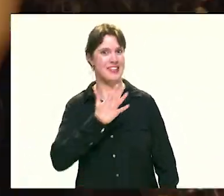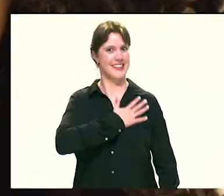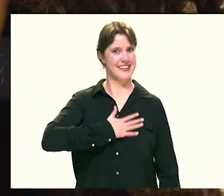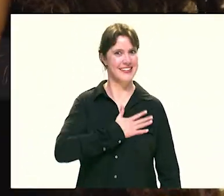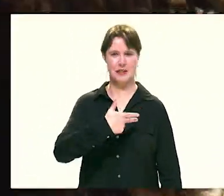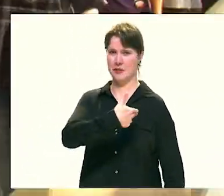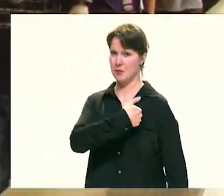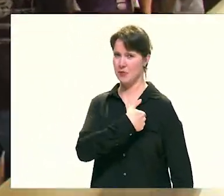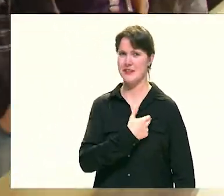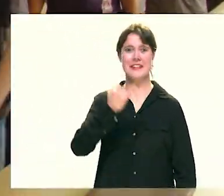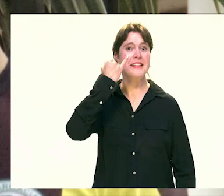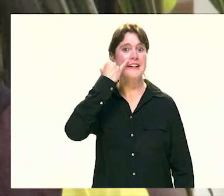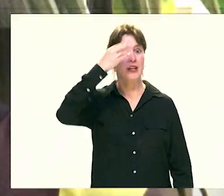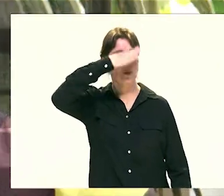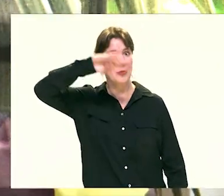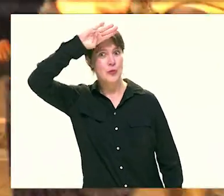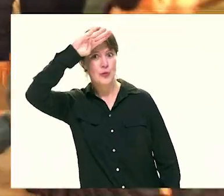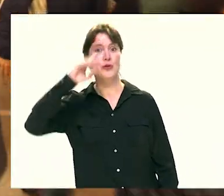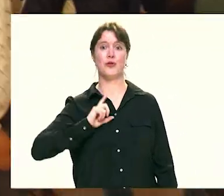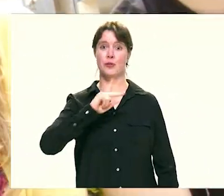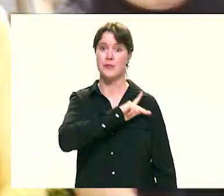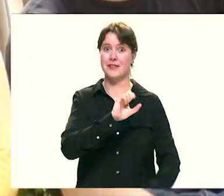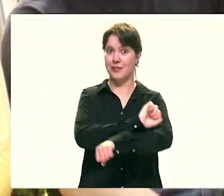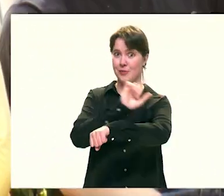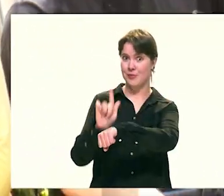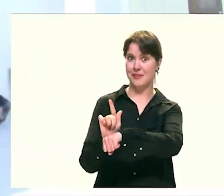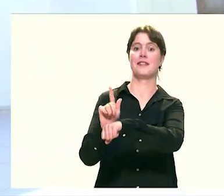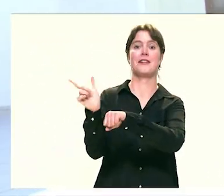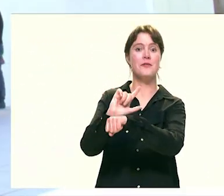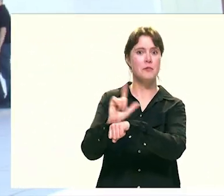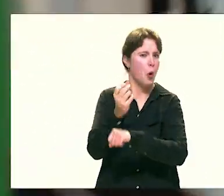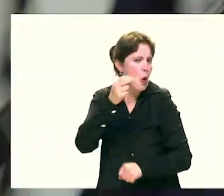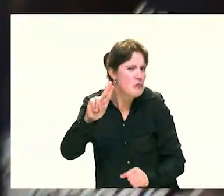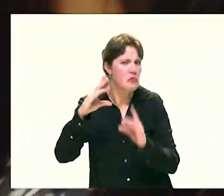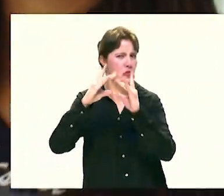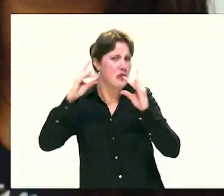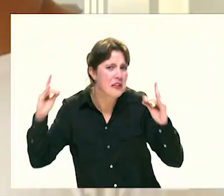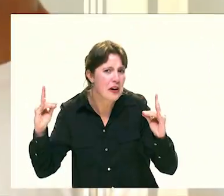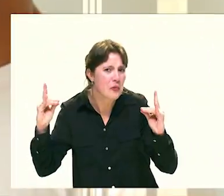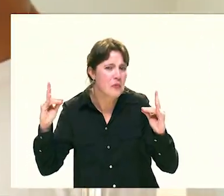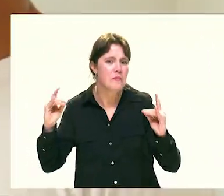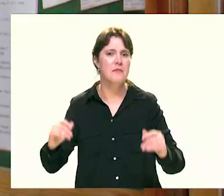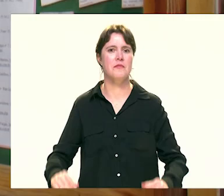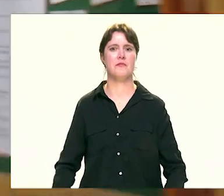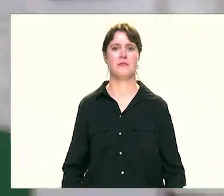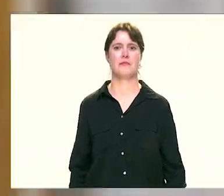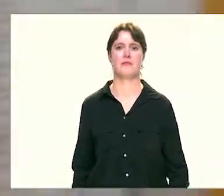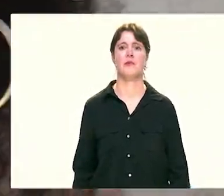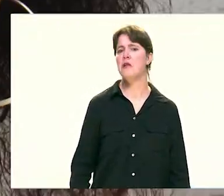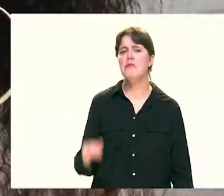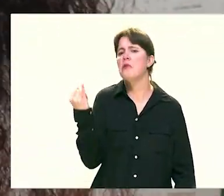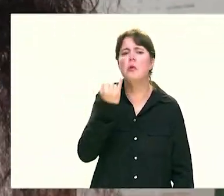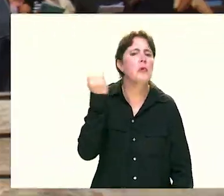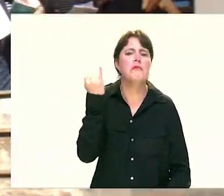Bagé, Caçapava, Alegrete, São Borja, Itaqui, Uruguaiana, Dom Pedrito, São Gabriel, Santana do Livramento ou